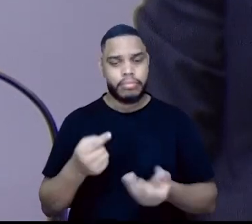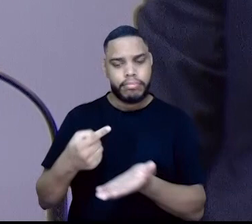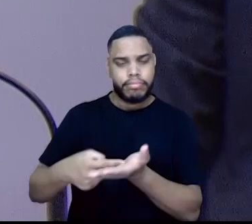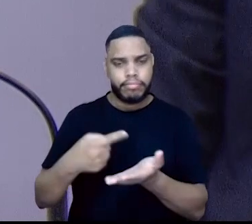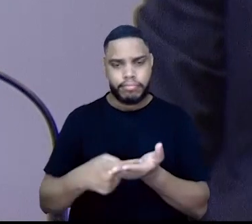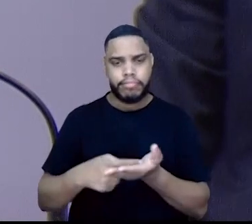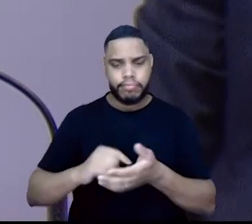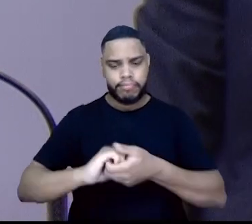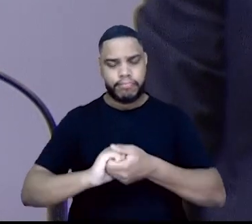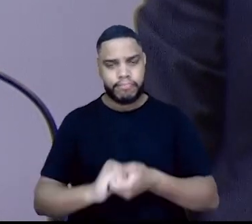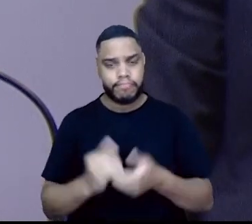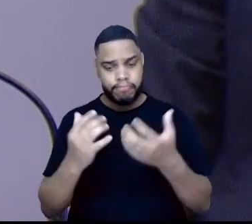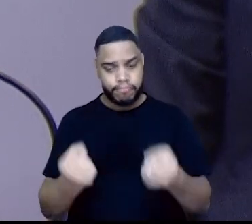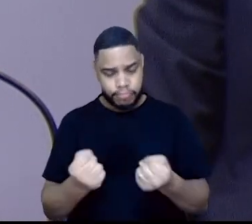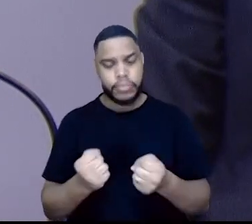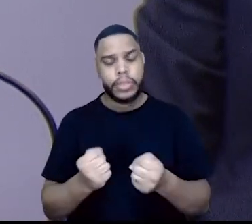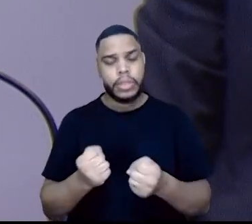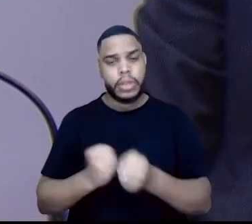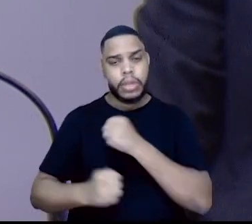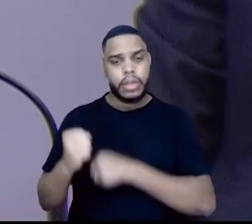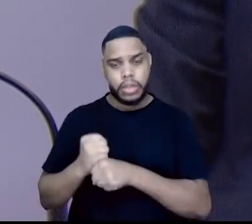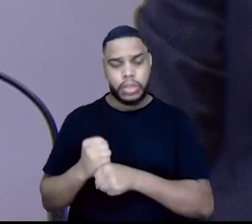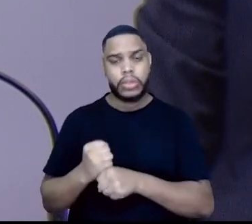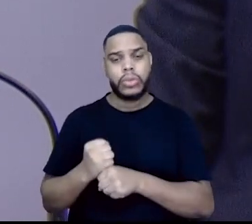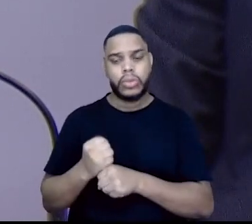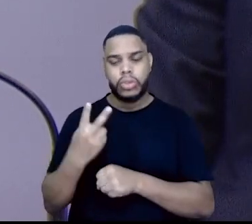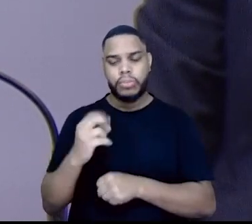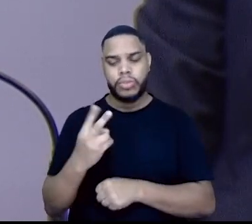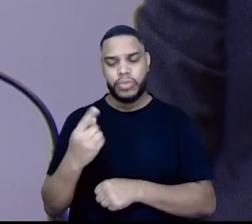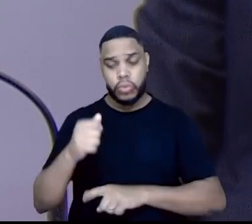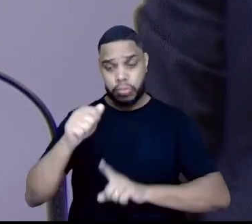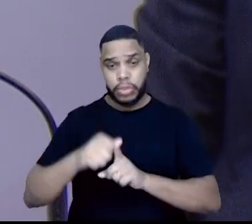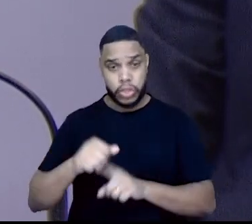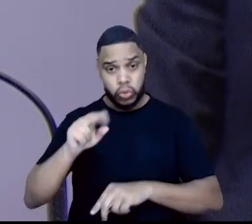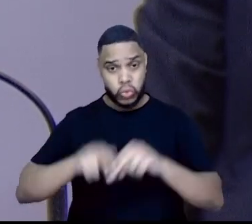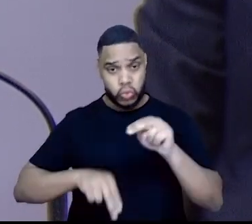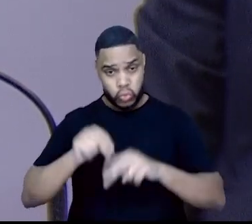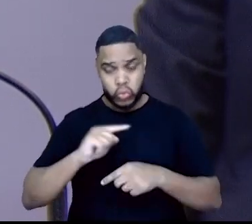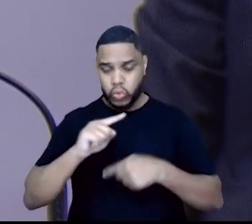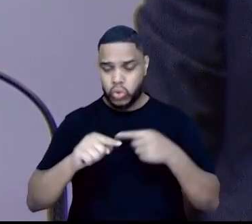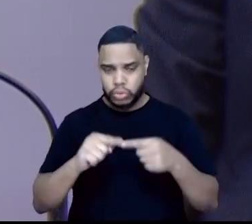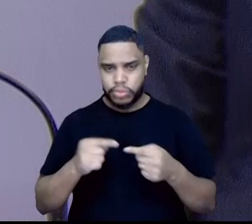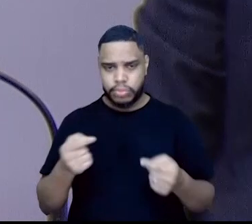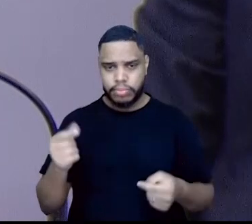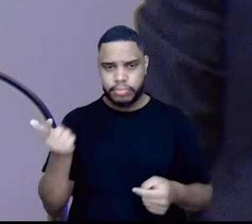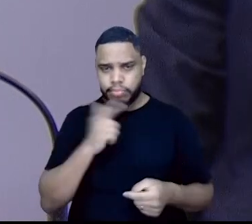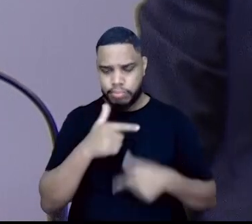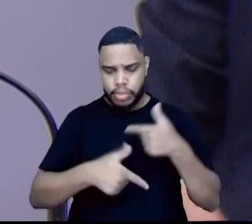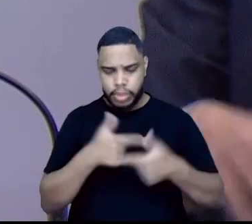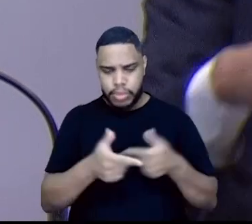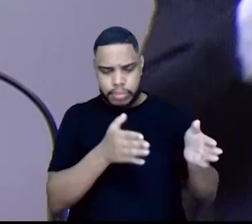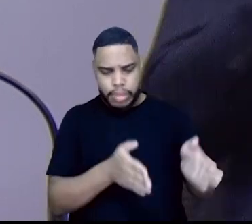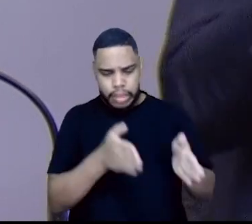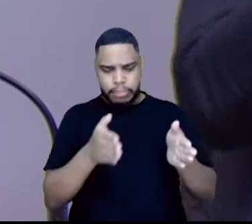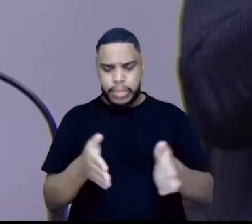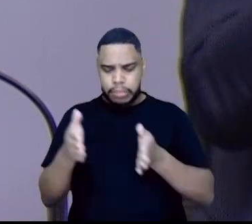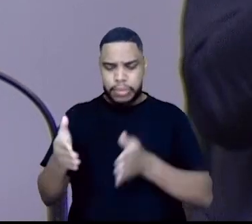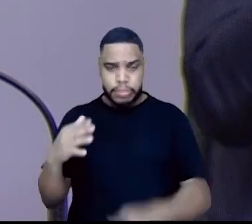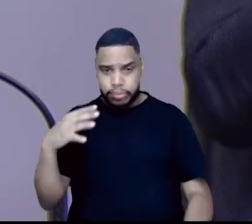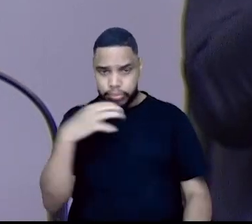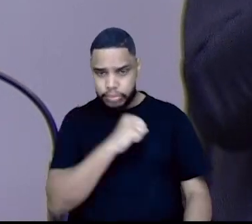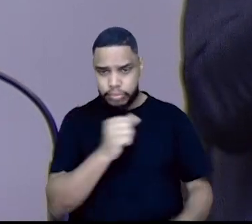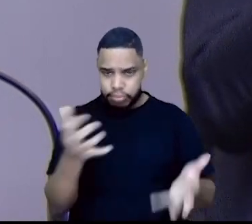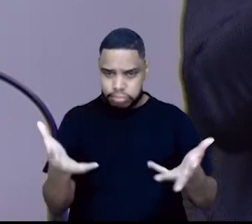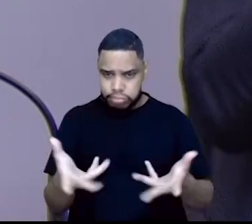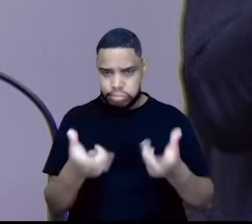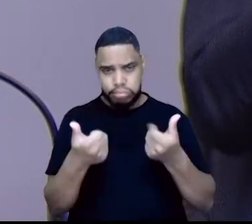junho de 2021, com importantes resultados no que tange à otimização da tramitação processual, também